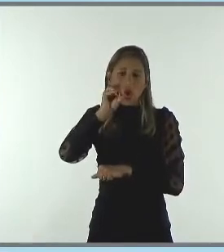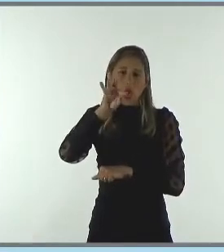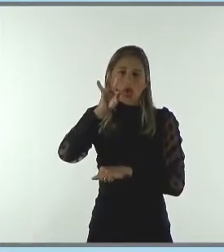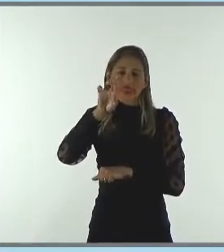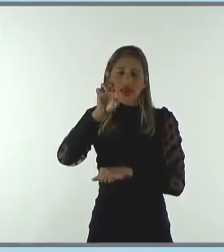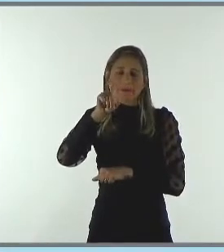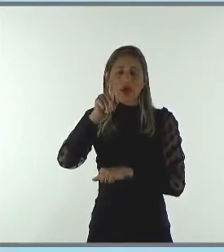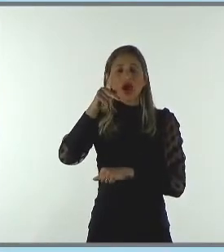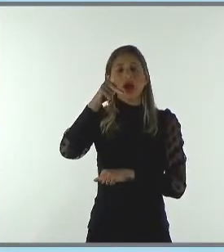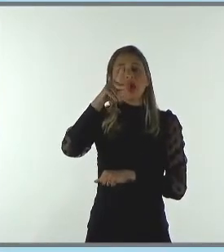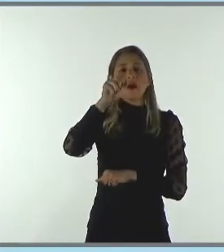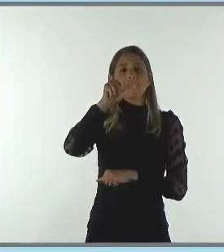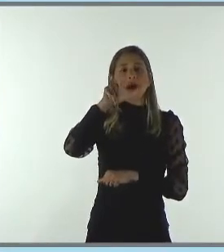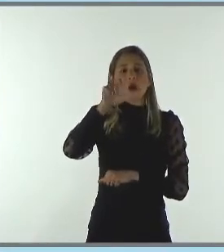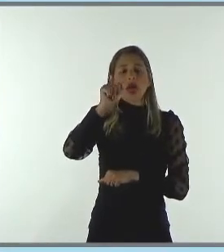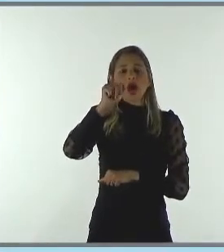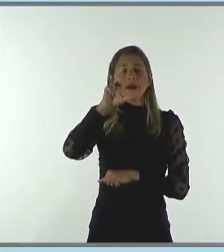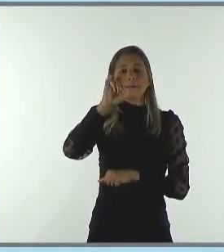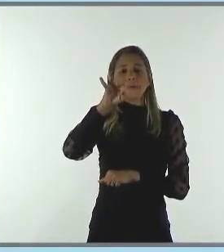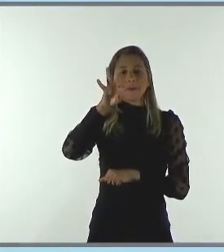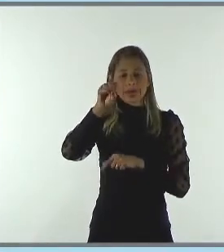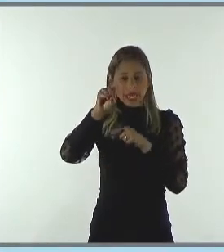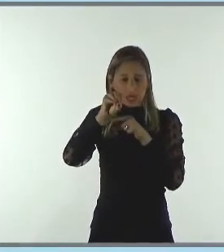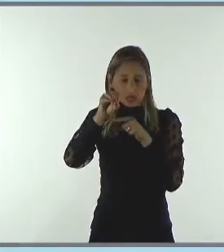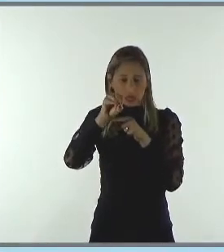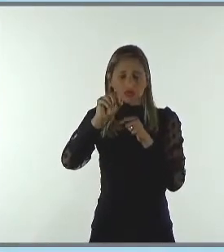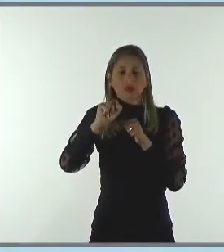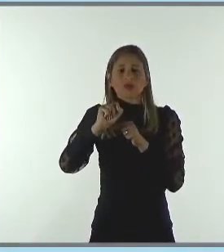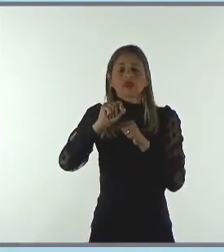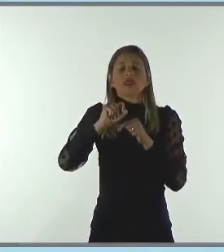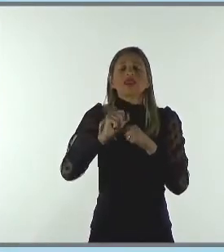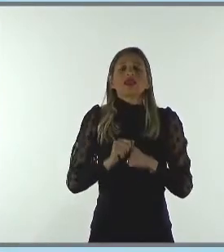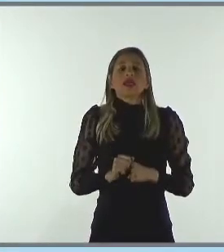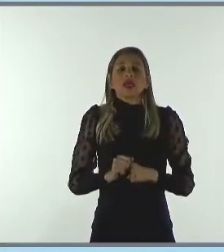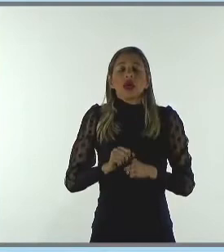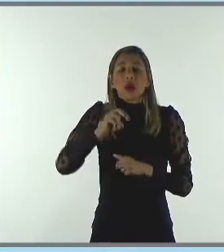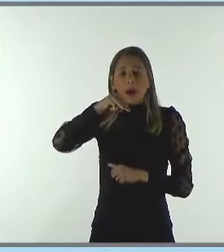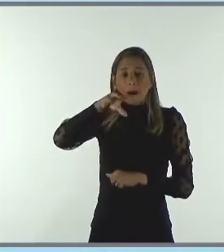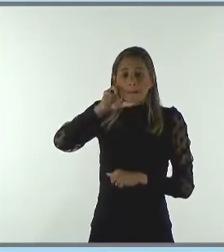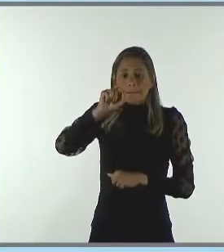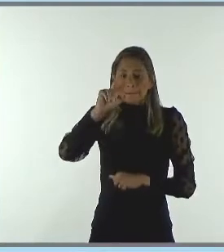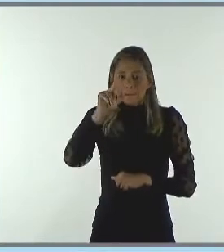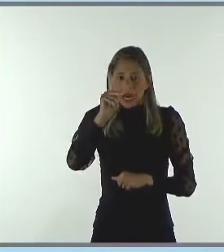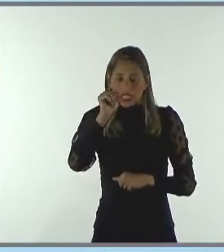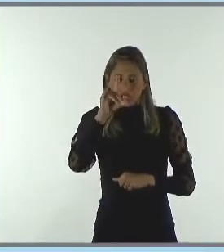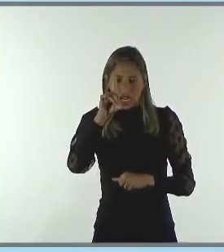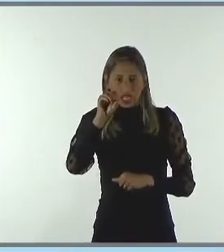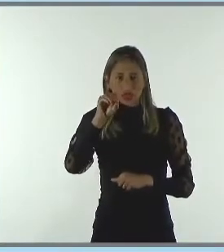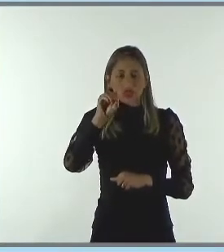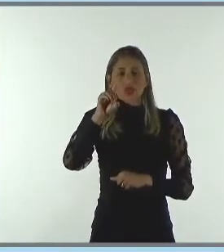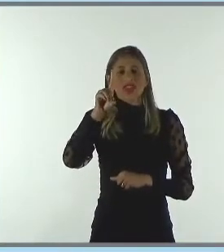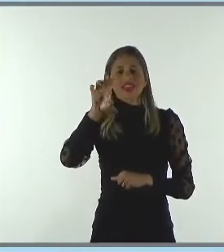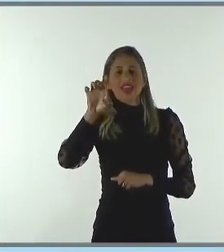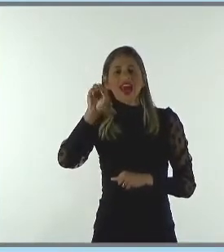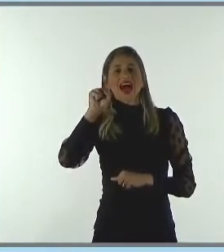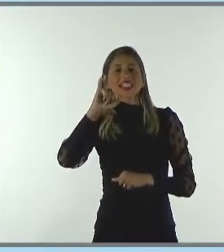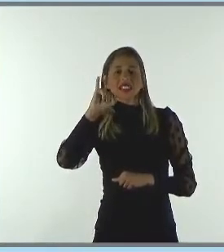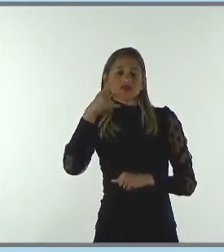Paula Brito é lá o solo, o terreno inicial do Machado de Assis. E não é preciso falar do Machado